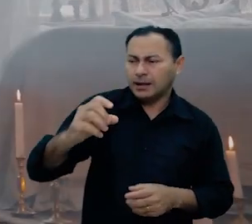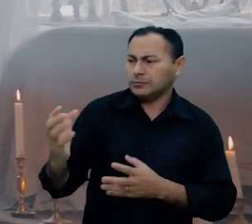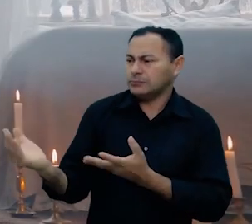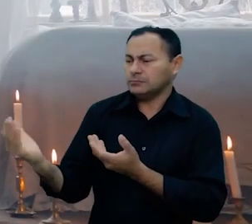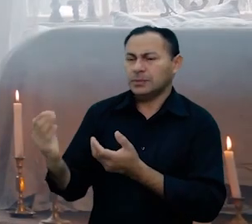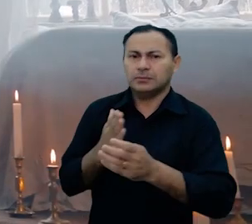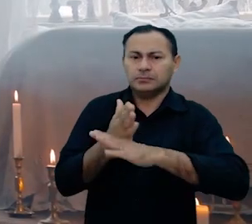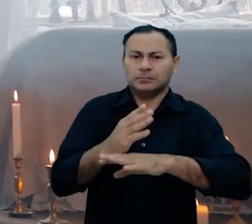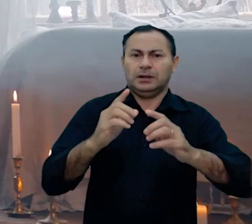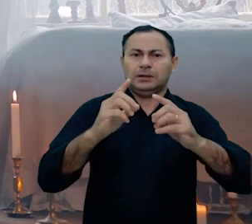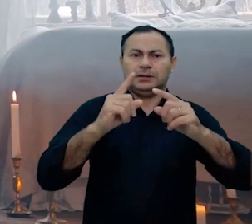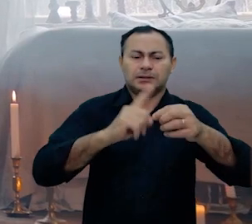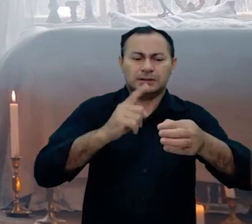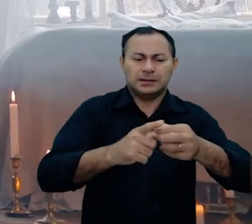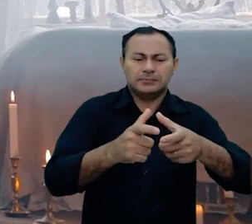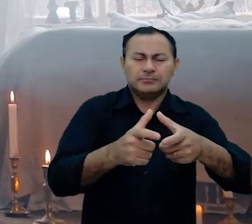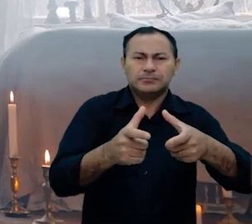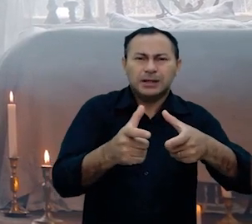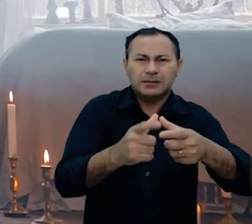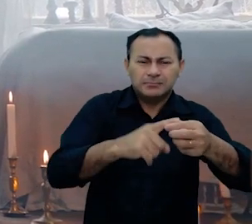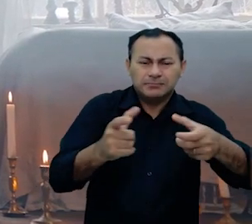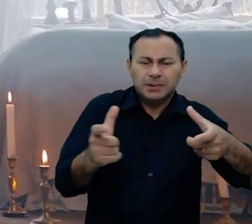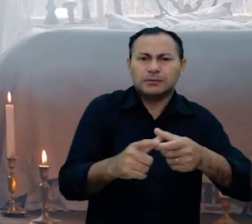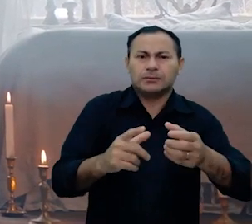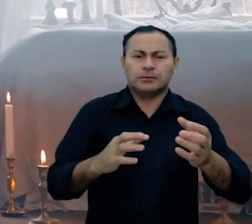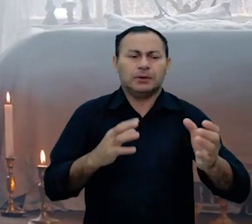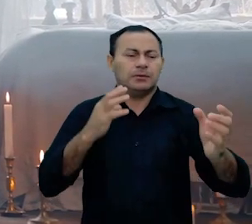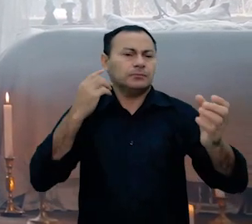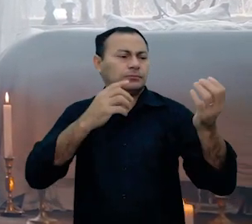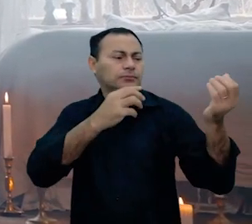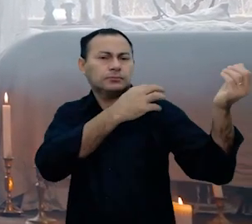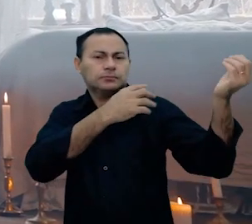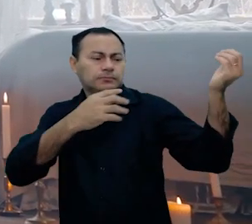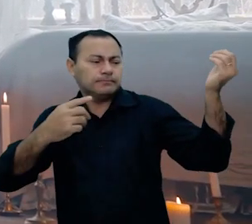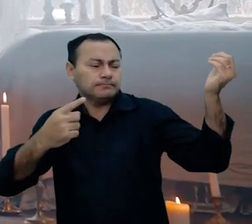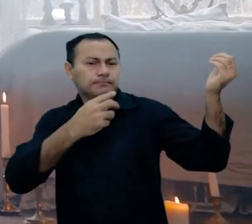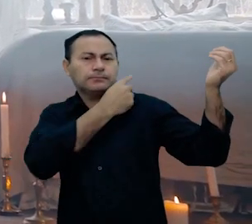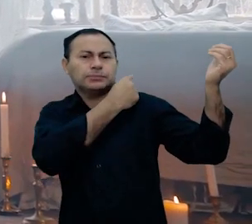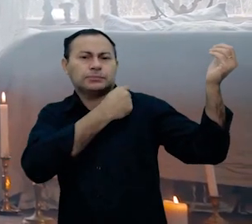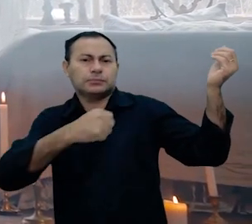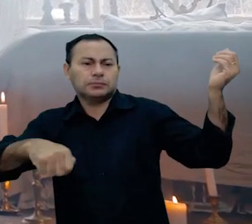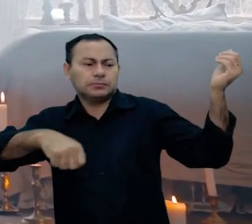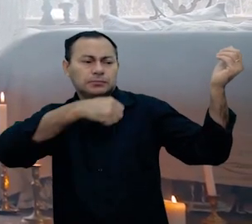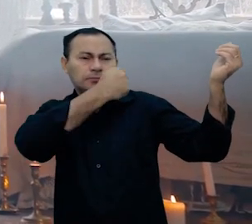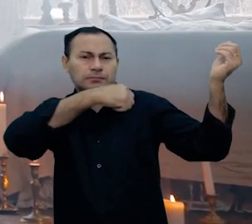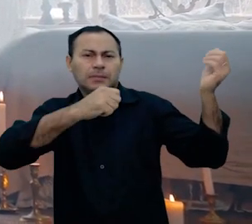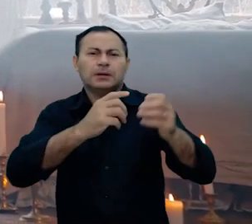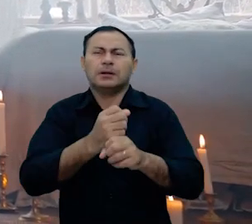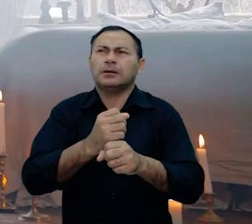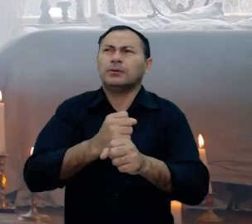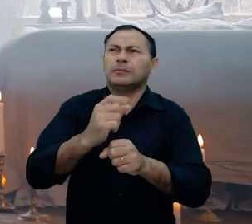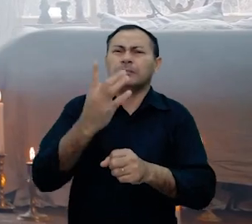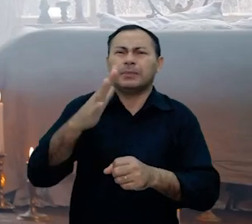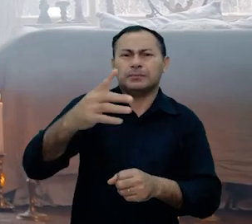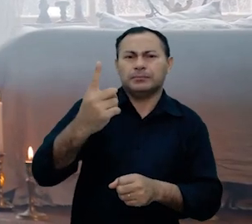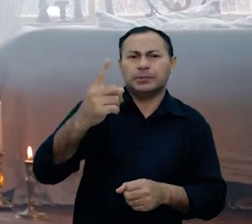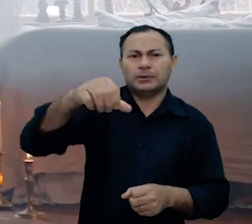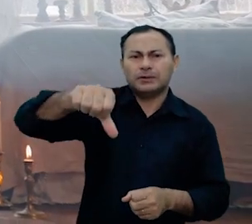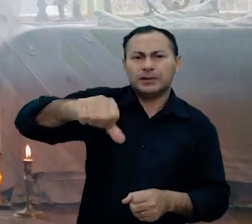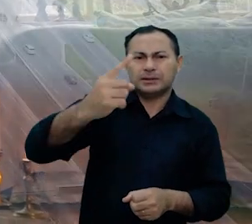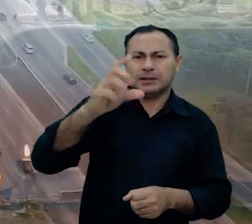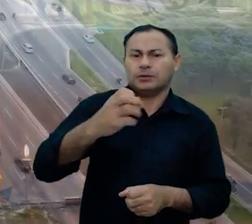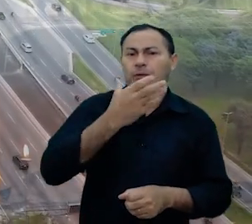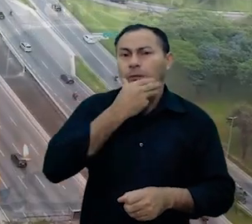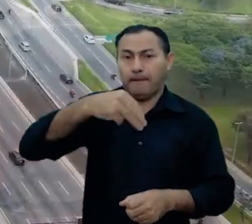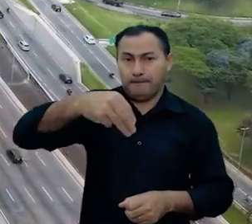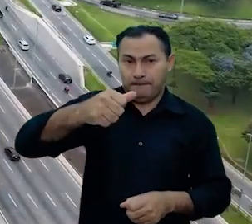sua cidade, então pequena e sem recursos, por tocar violino muito bem. Isso lá pelo ano de 1915.